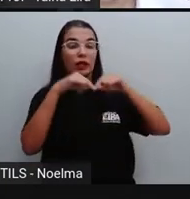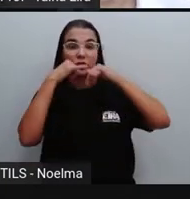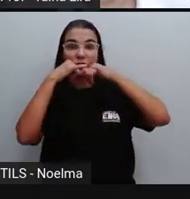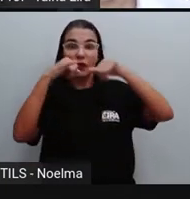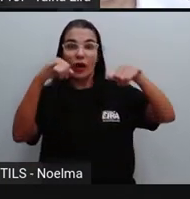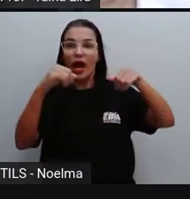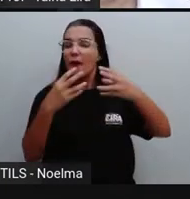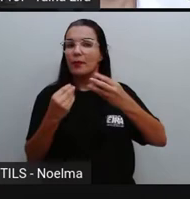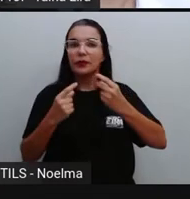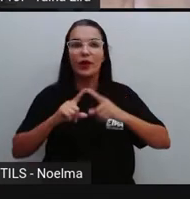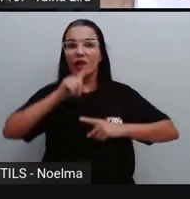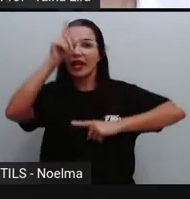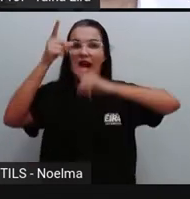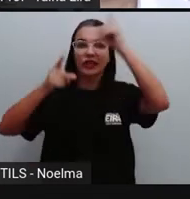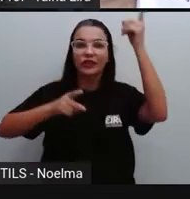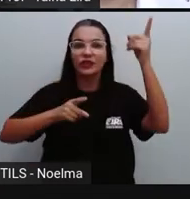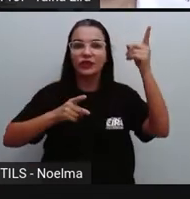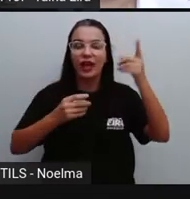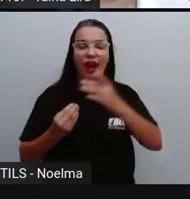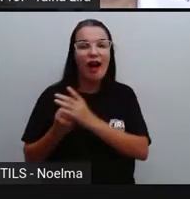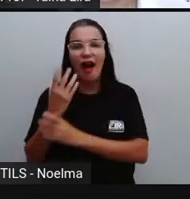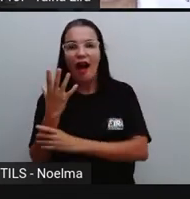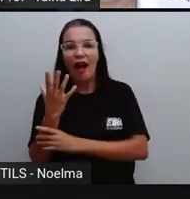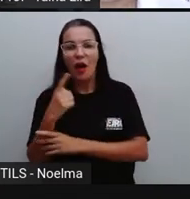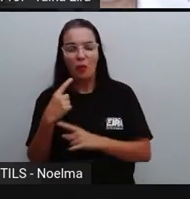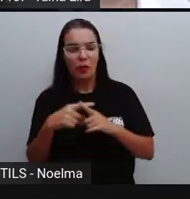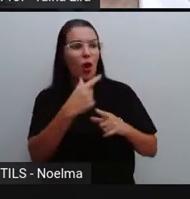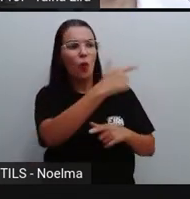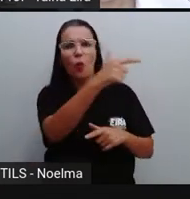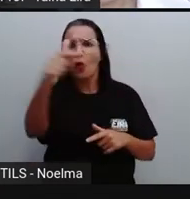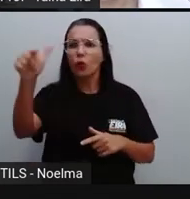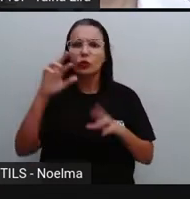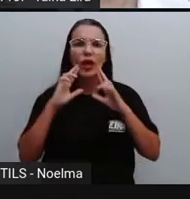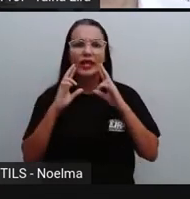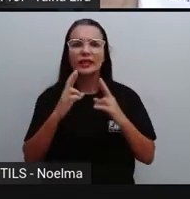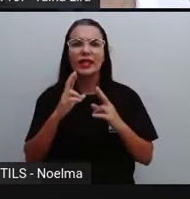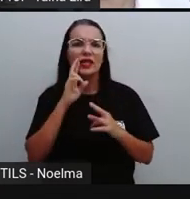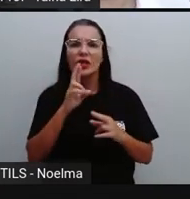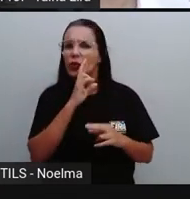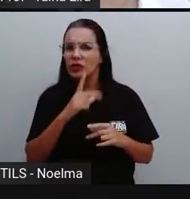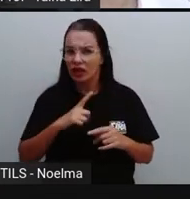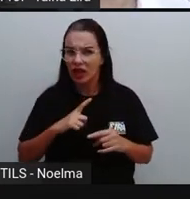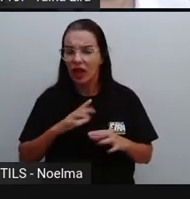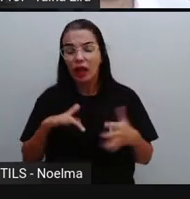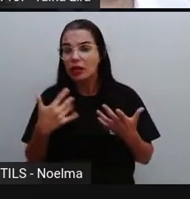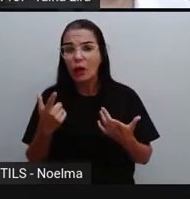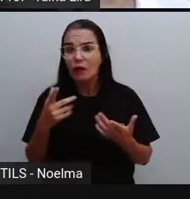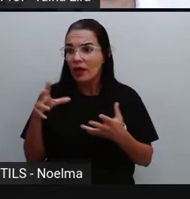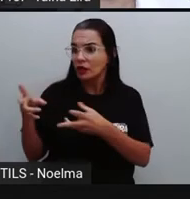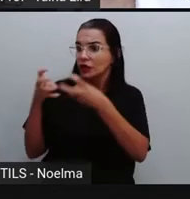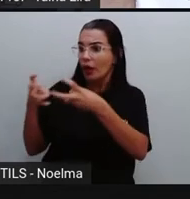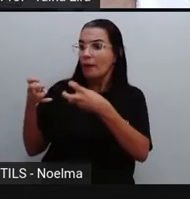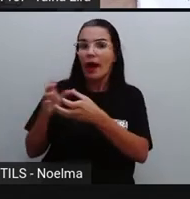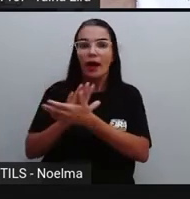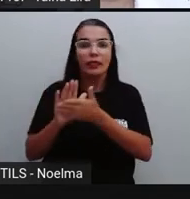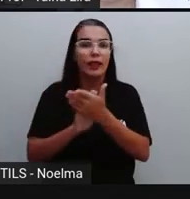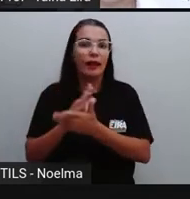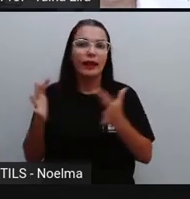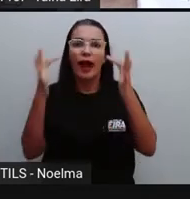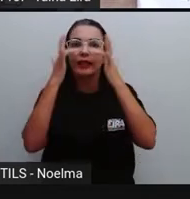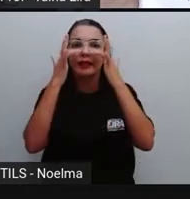bem criativo, porque os outros também têm cartazes, então o meu cartaz não vai chamar atenção. O que chama atenção no meu